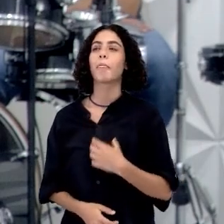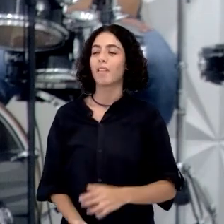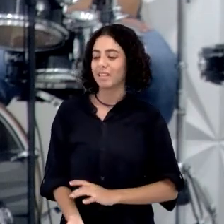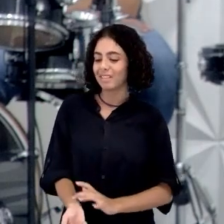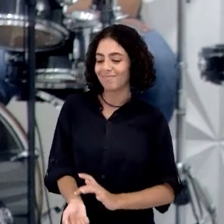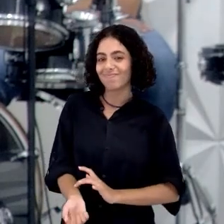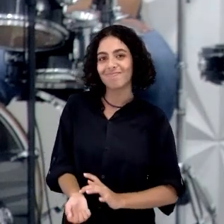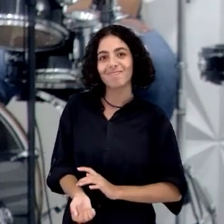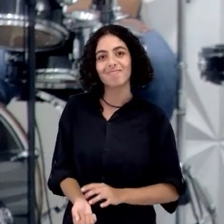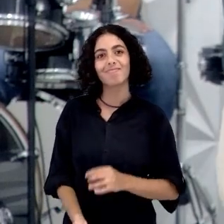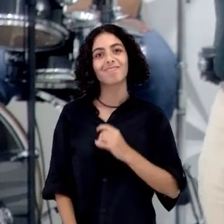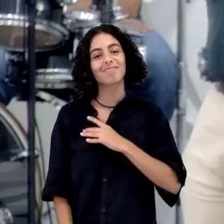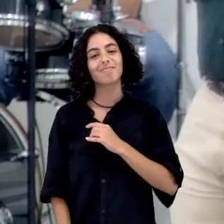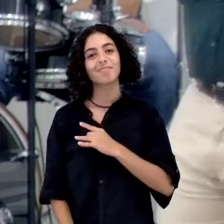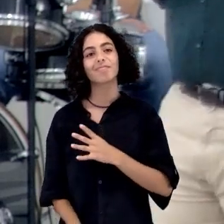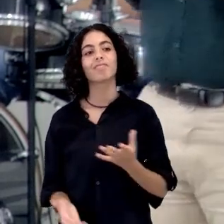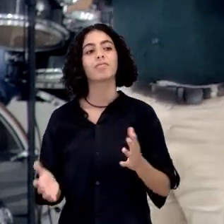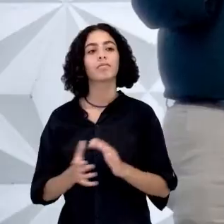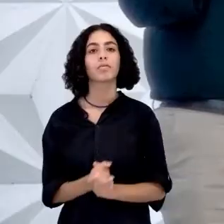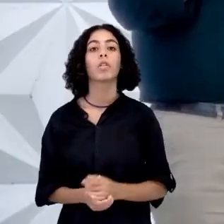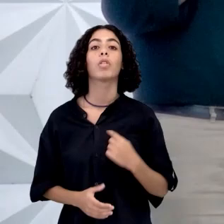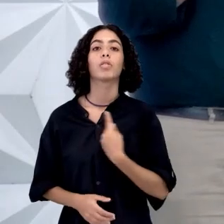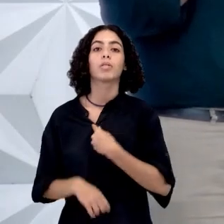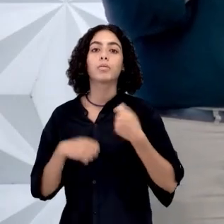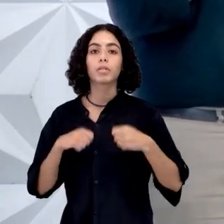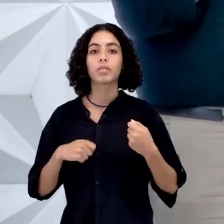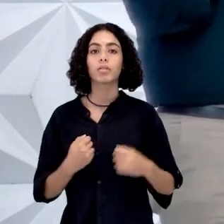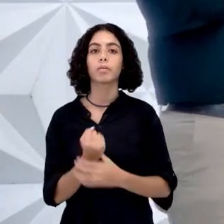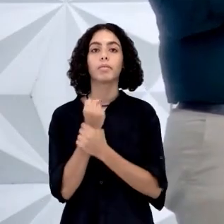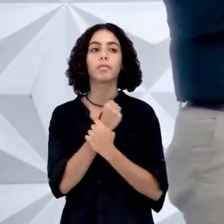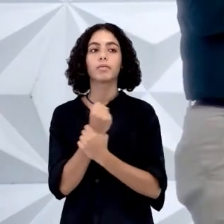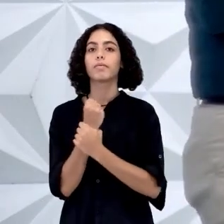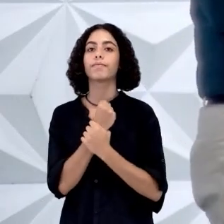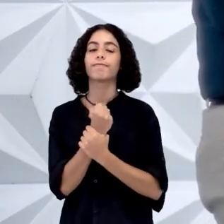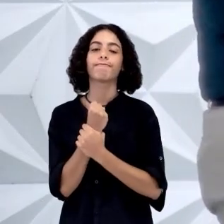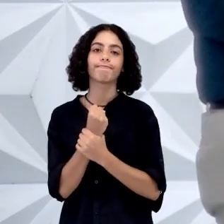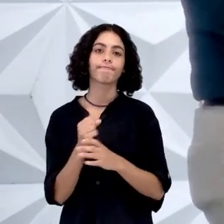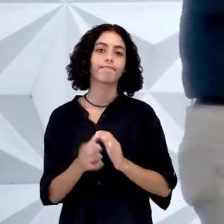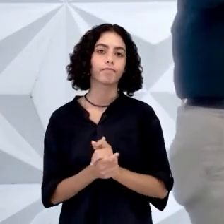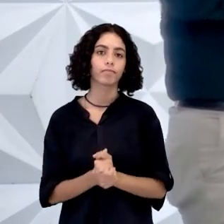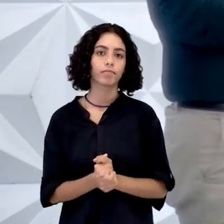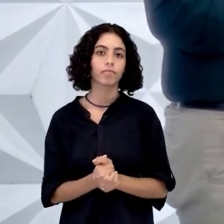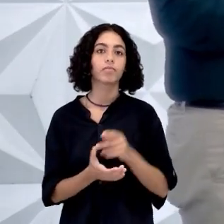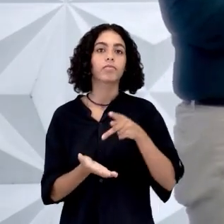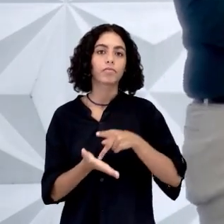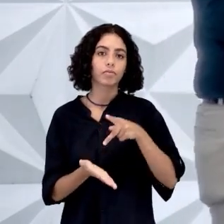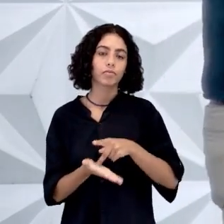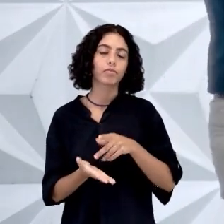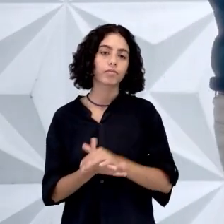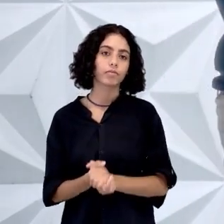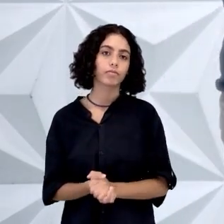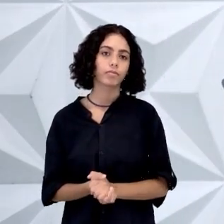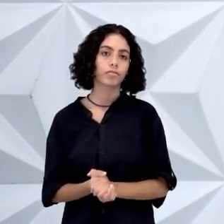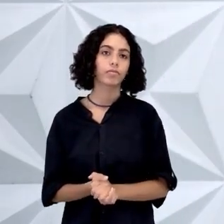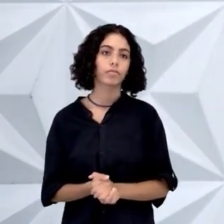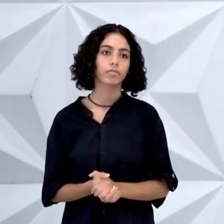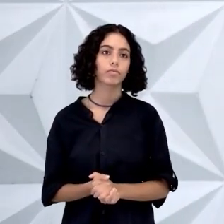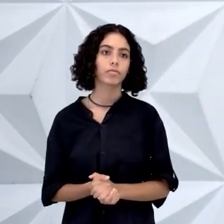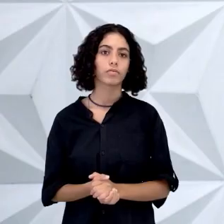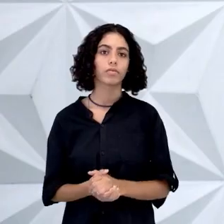uma segurança que seja realmente eficaz. E um dos nossos grandes erros é porque, muitas